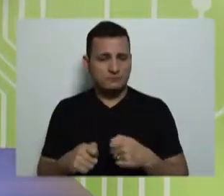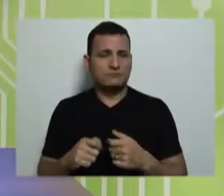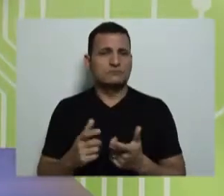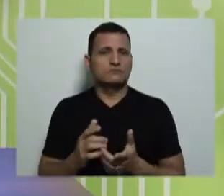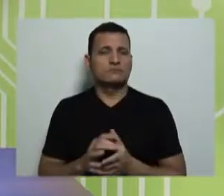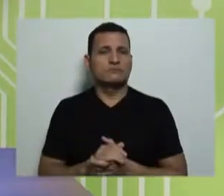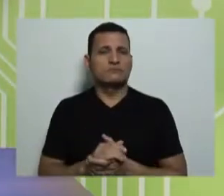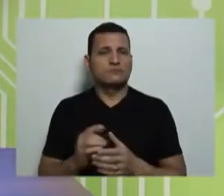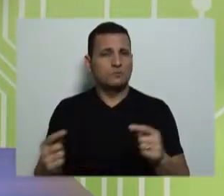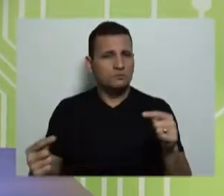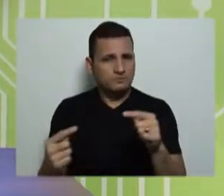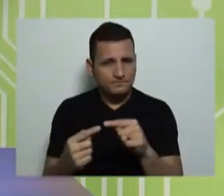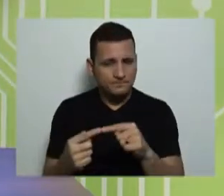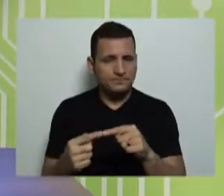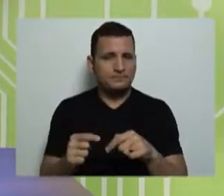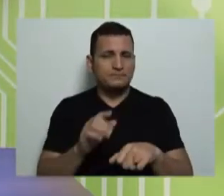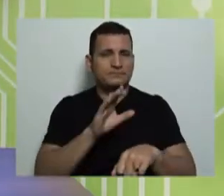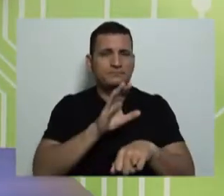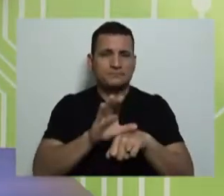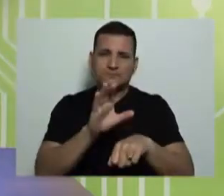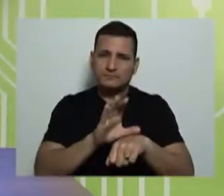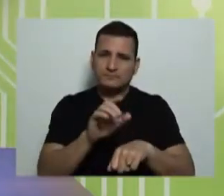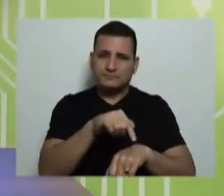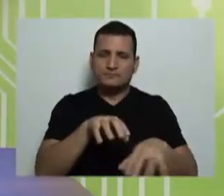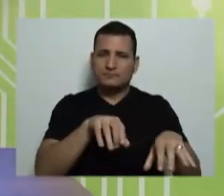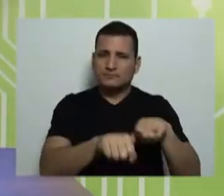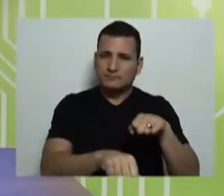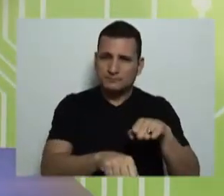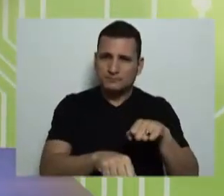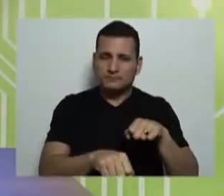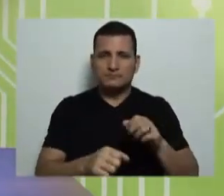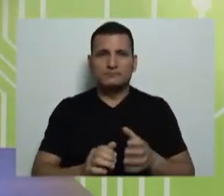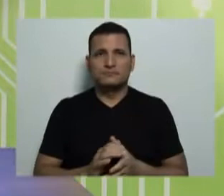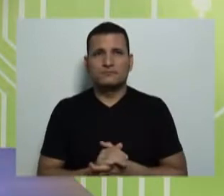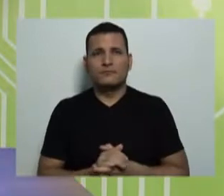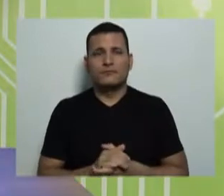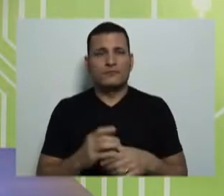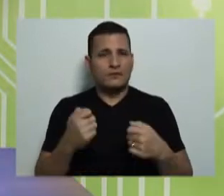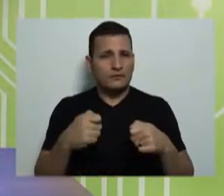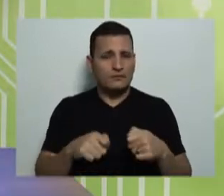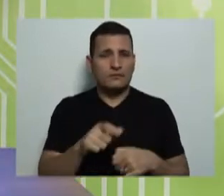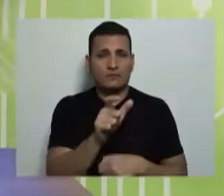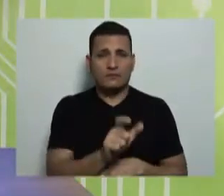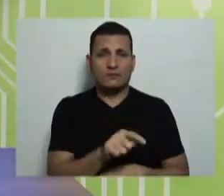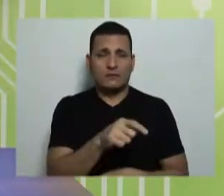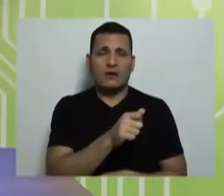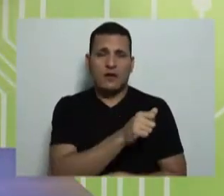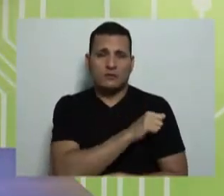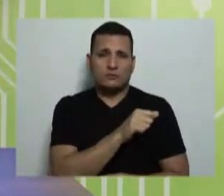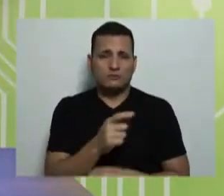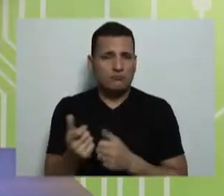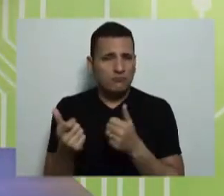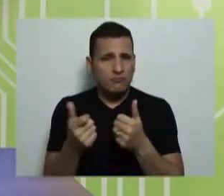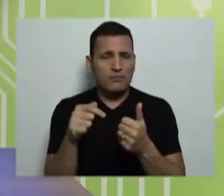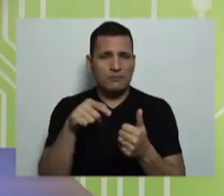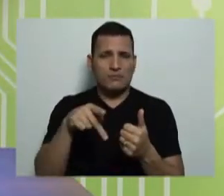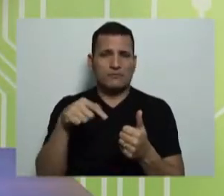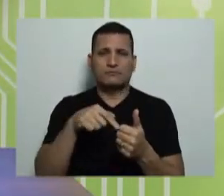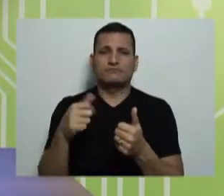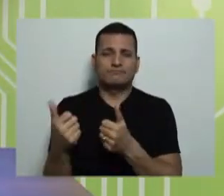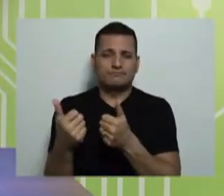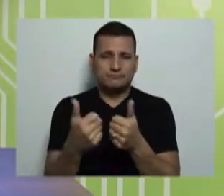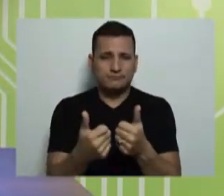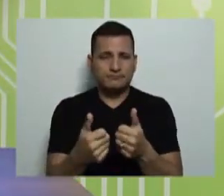atividade que ele for desempenhar nesses locais tenha a ver com o eixo formativo do curso. É necessário que ele seja acompanhado por um professor orientador, no